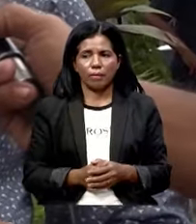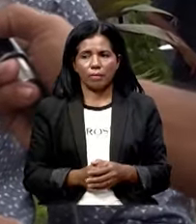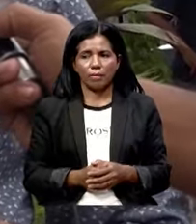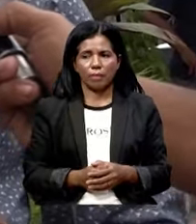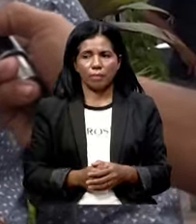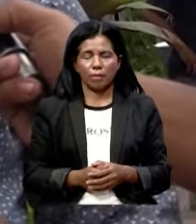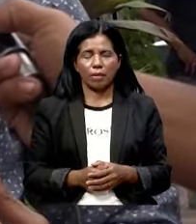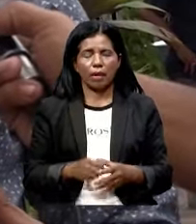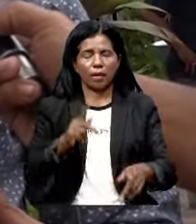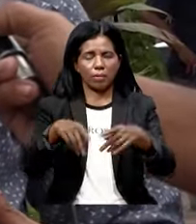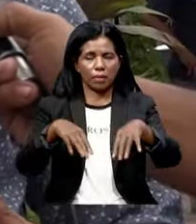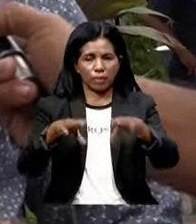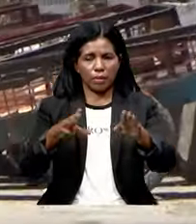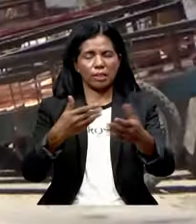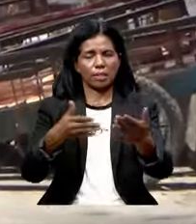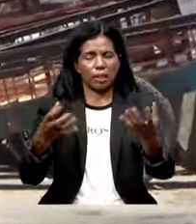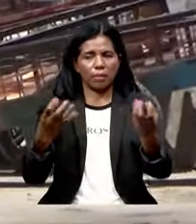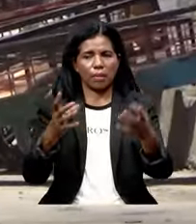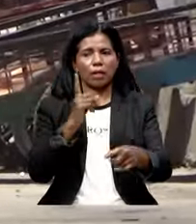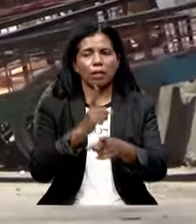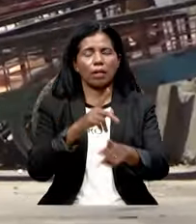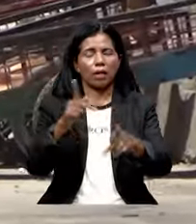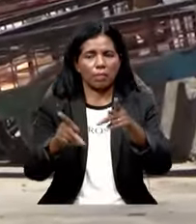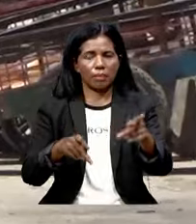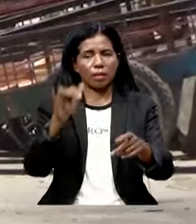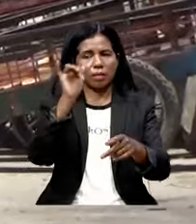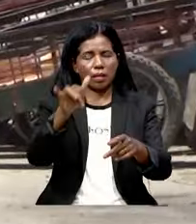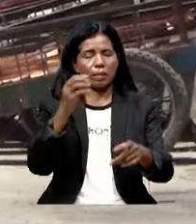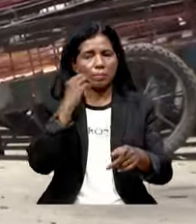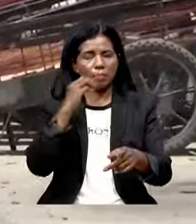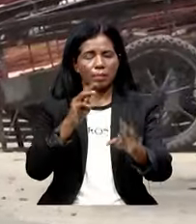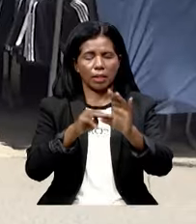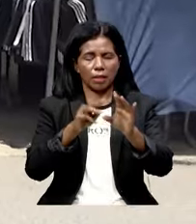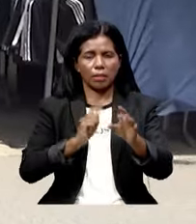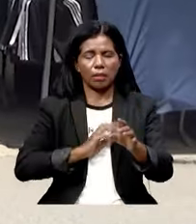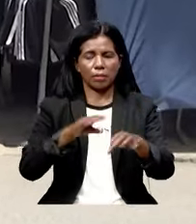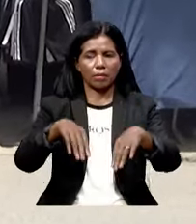vendedores barato mais. De dar um total vendedor na Behela e Mercado Taibesi,